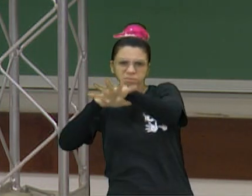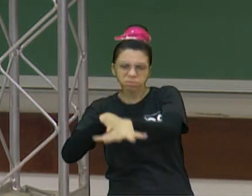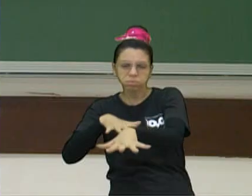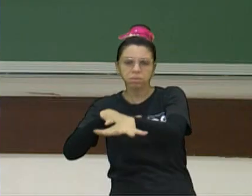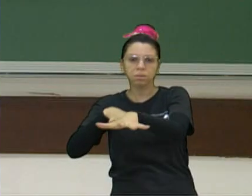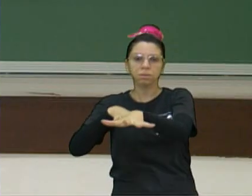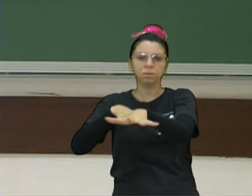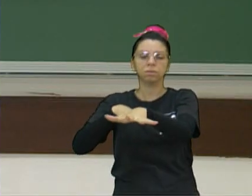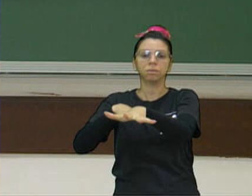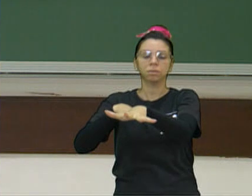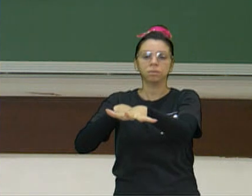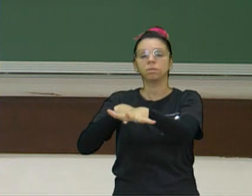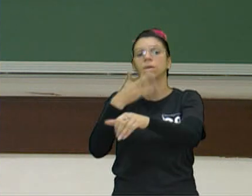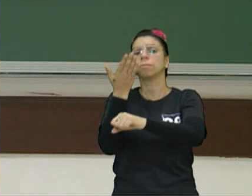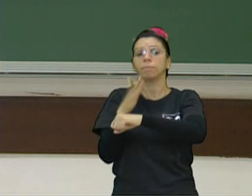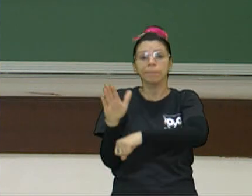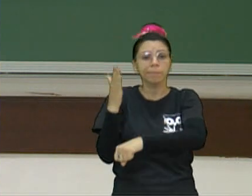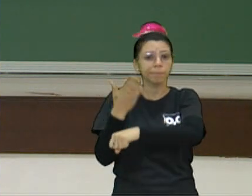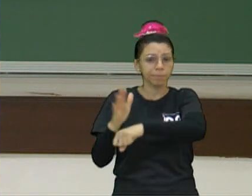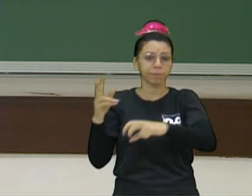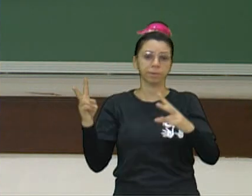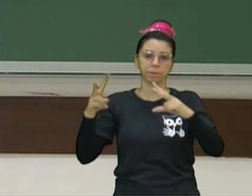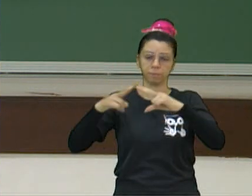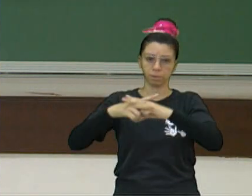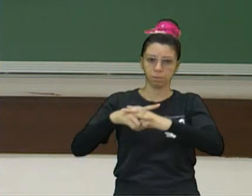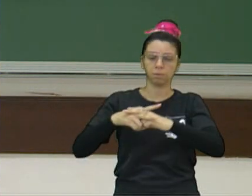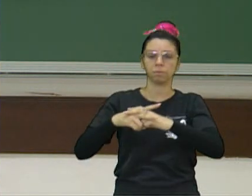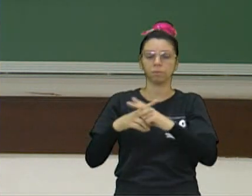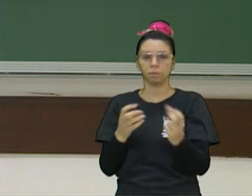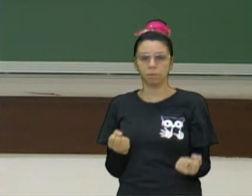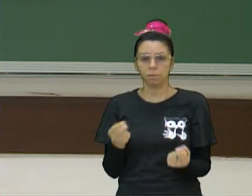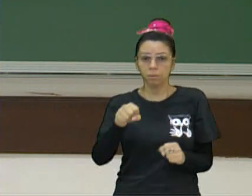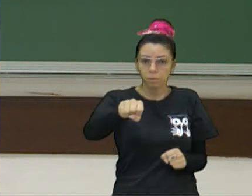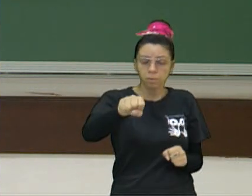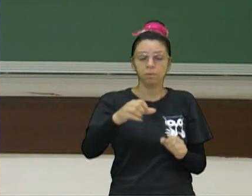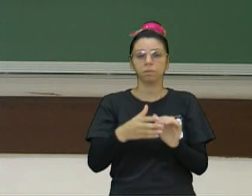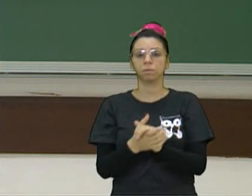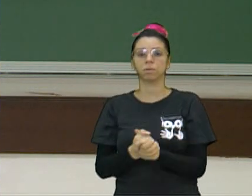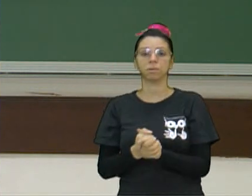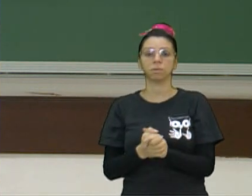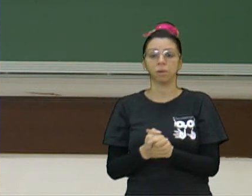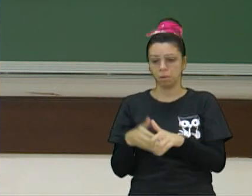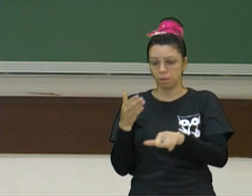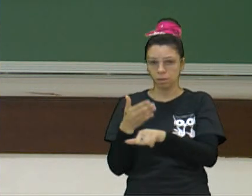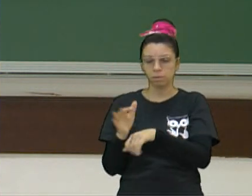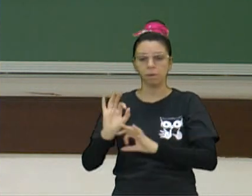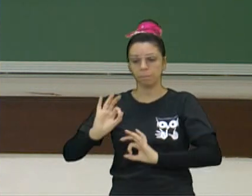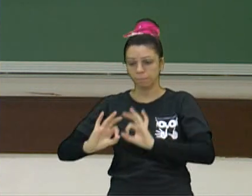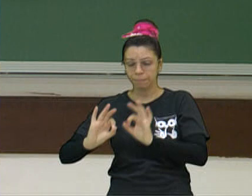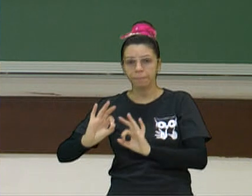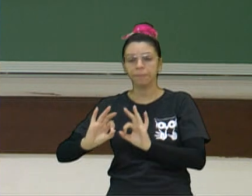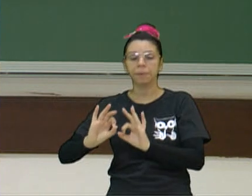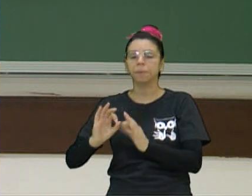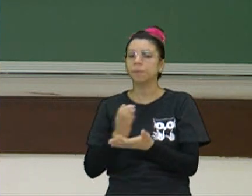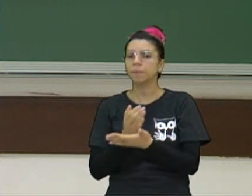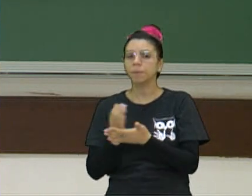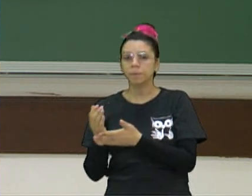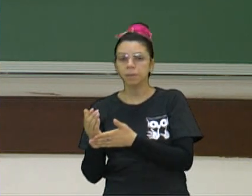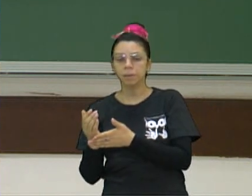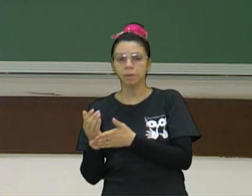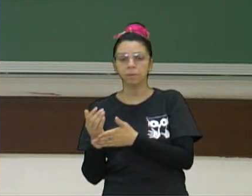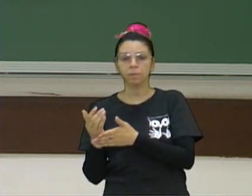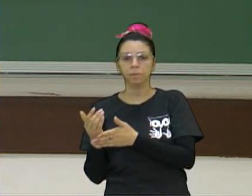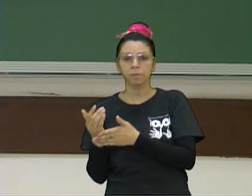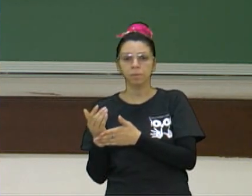dos guerreiros que vinham praticando, que praticavam a luta, né, que deu origem ao Taekwondo. Então, como eles eram mais preparados, eles conseguiram derrotar os outros reinos